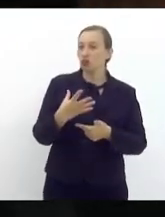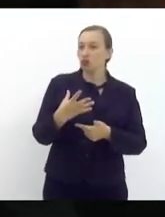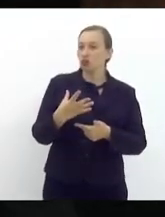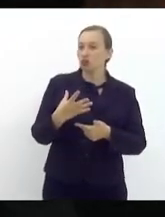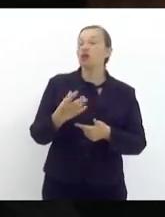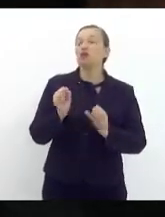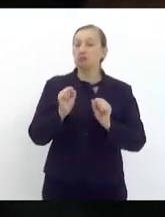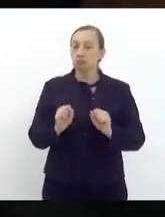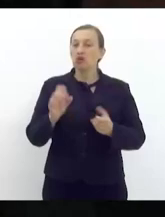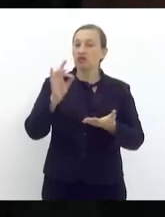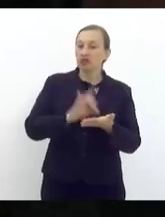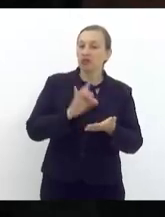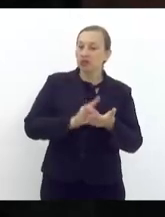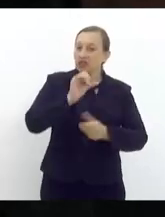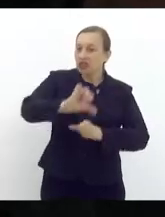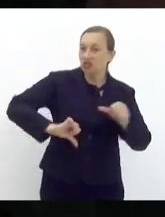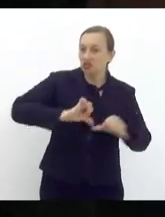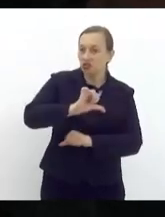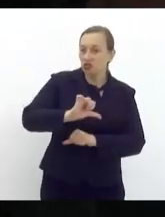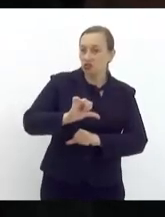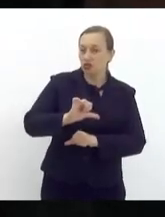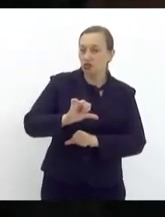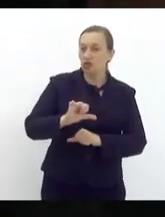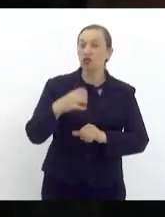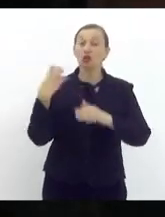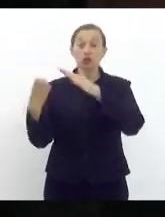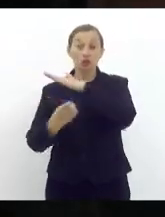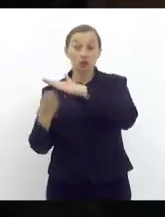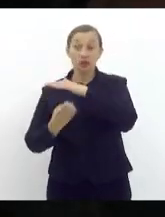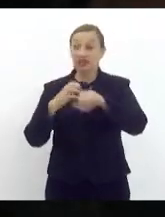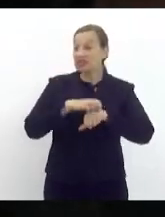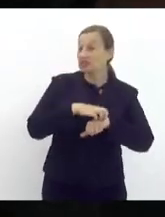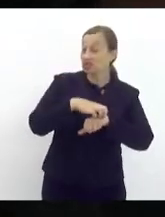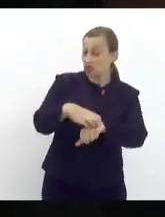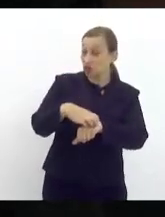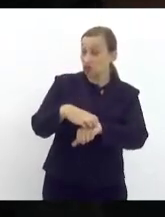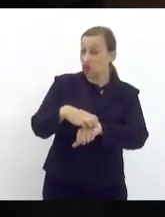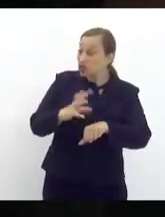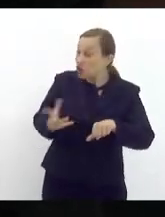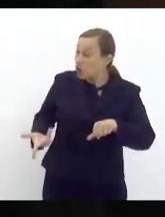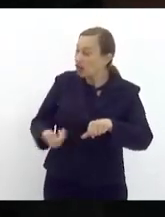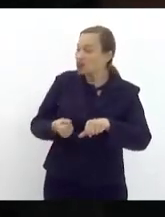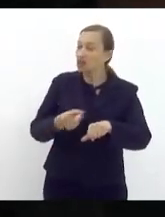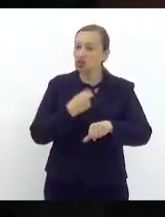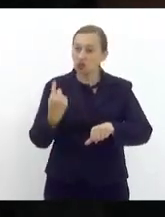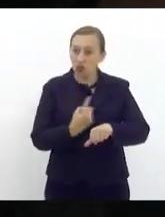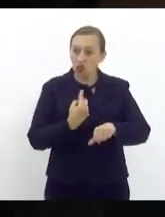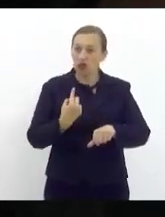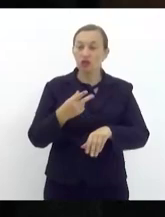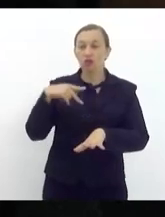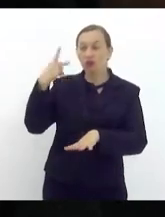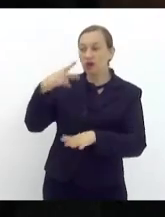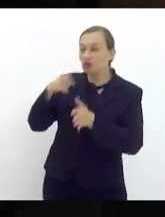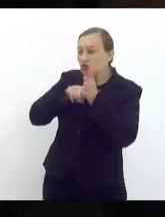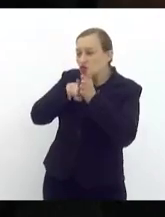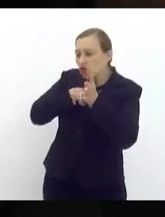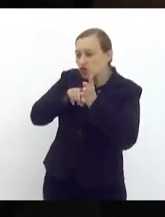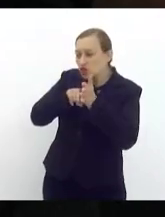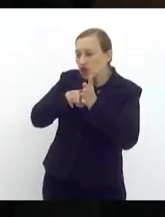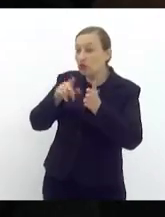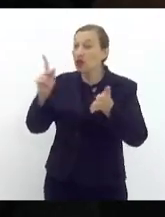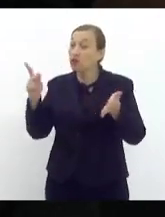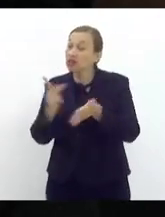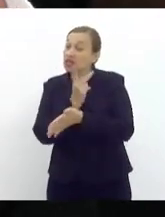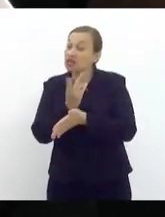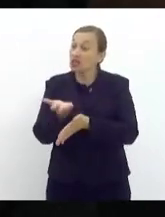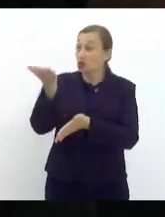possa realmente transformar numa agência de transporte, para que a gente possa, enquanto parlamento, fiscalizar não só o que vem